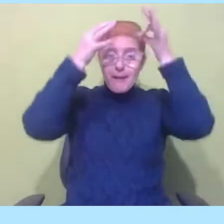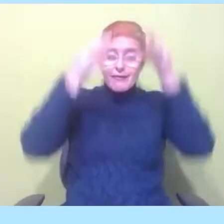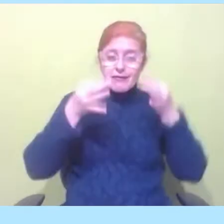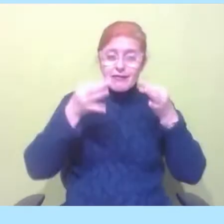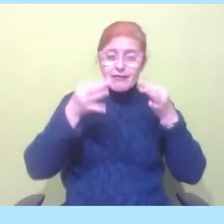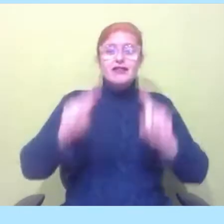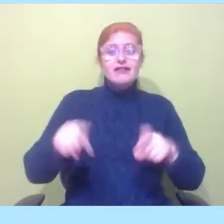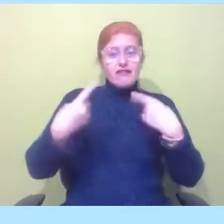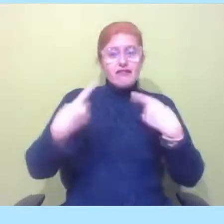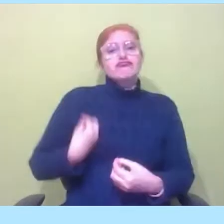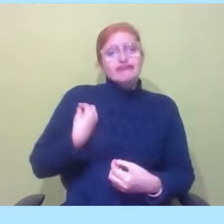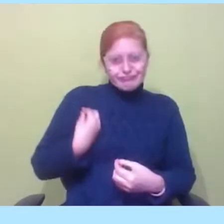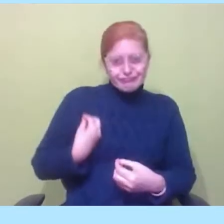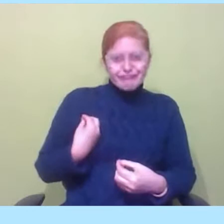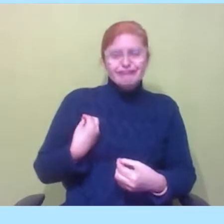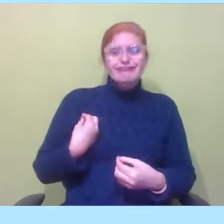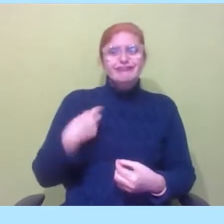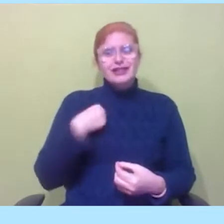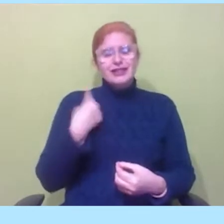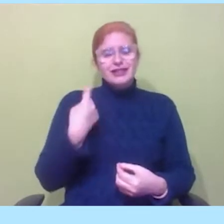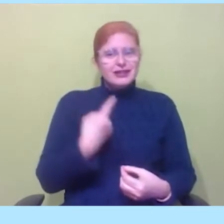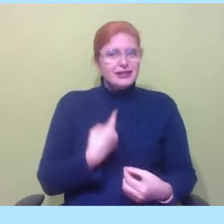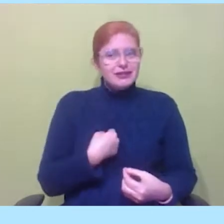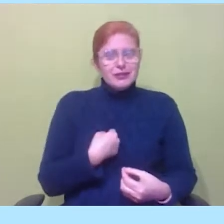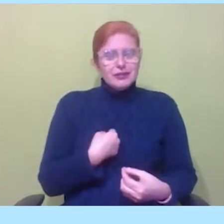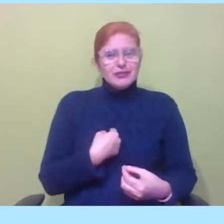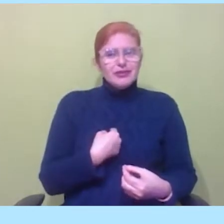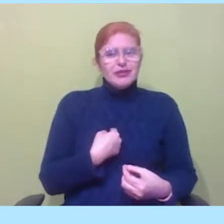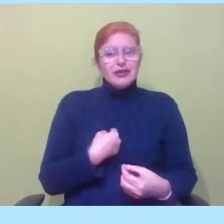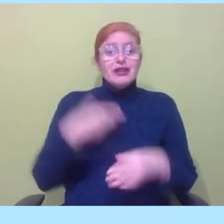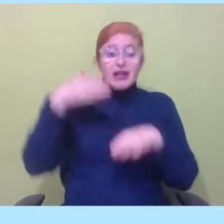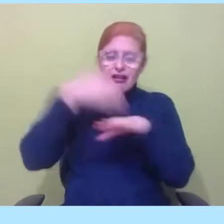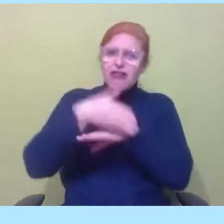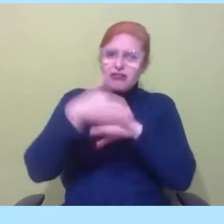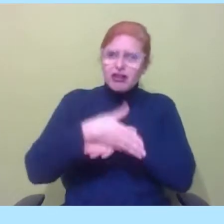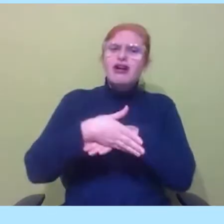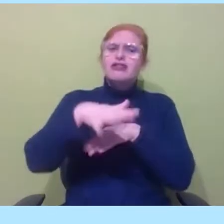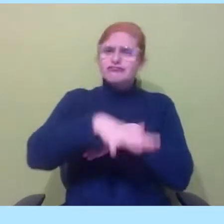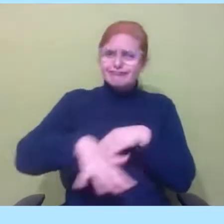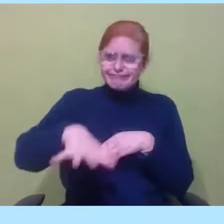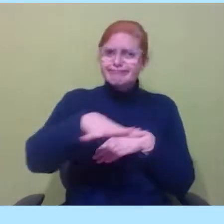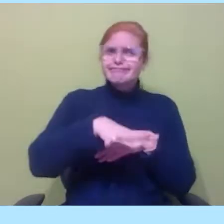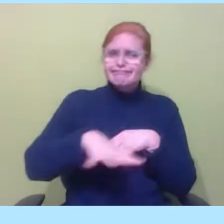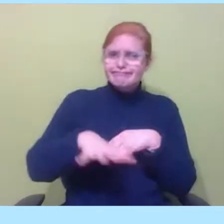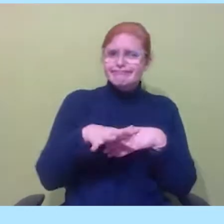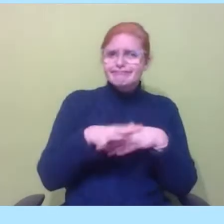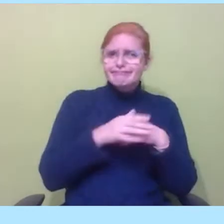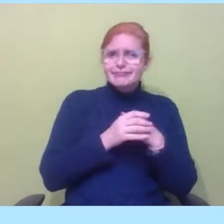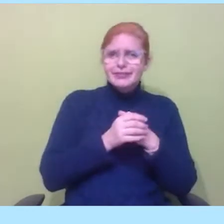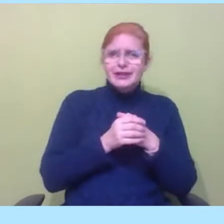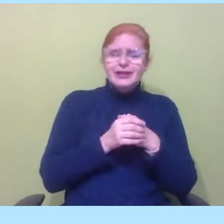que a gente possa se inserir nesse espaço sem ser